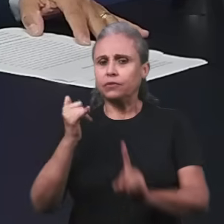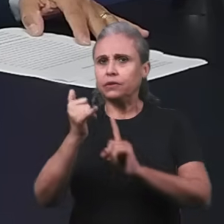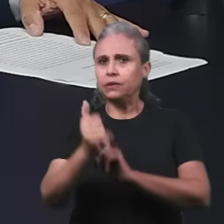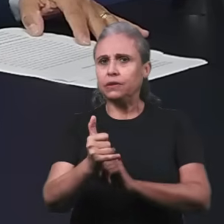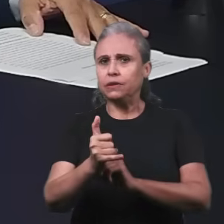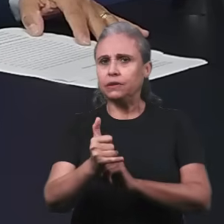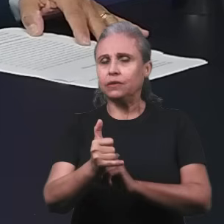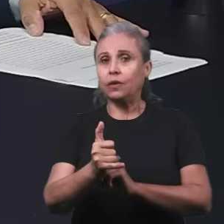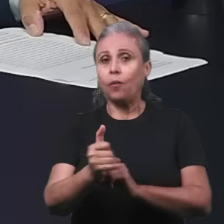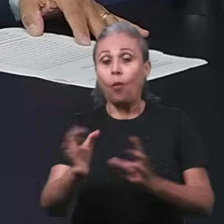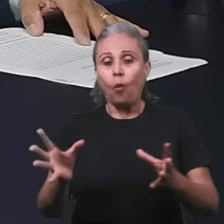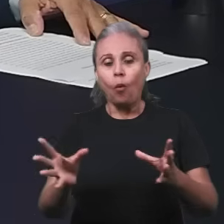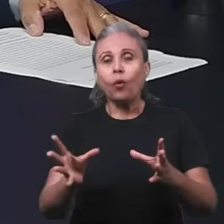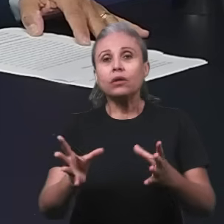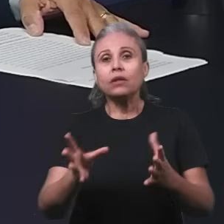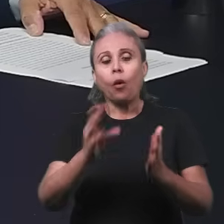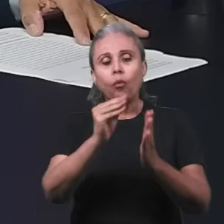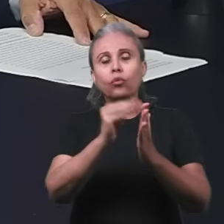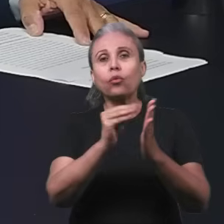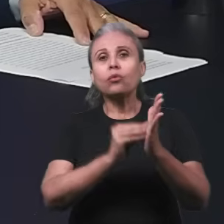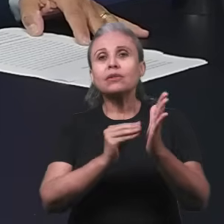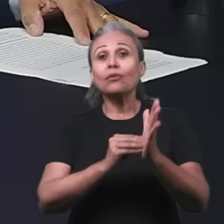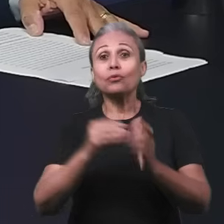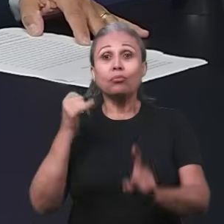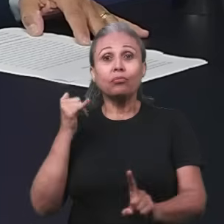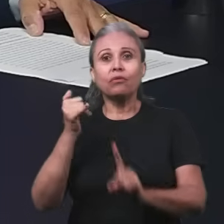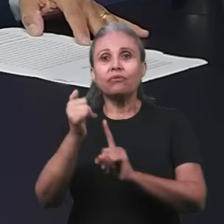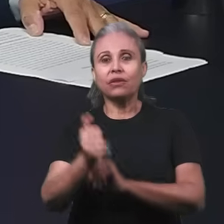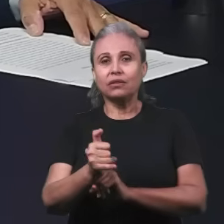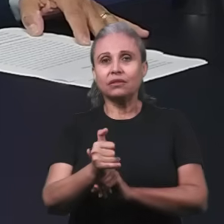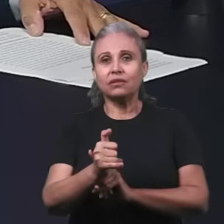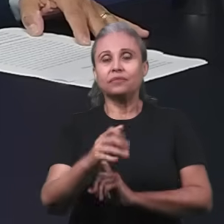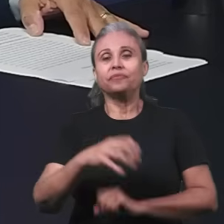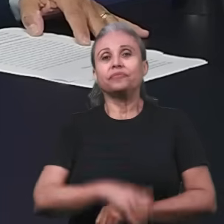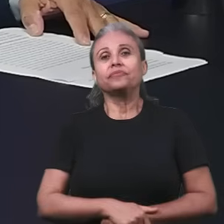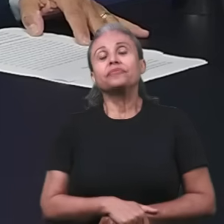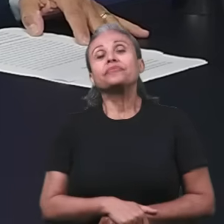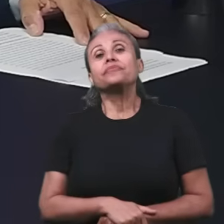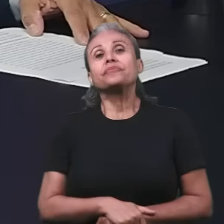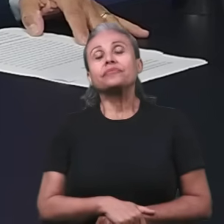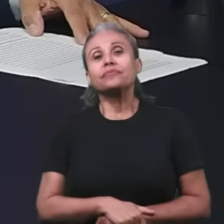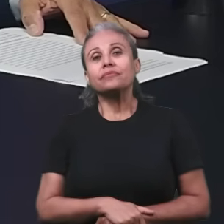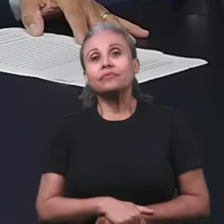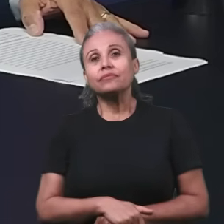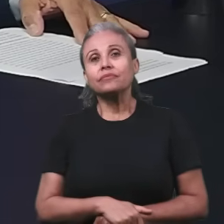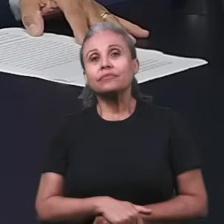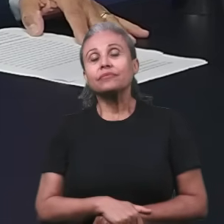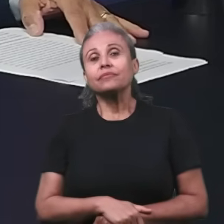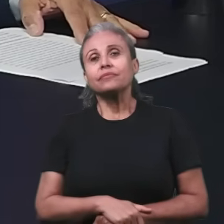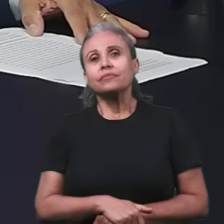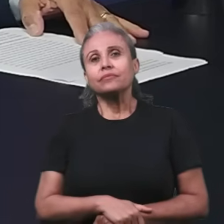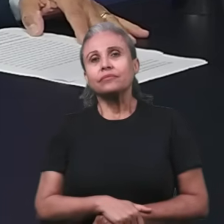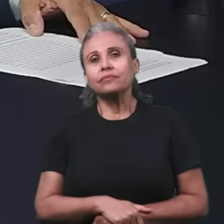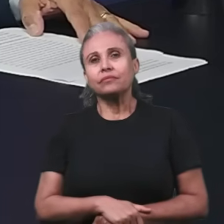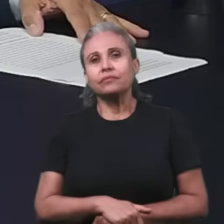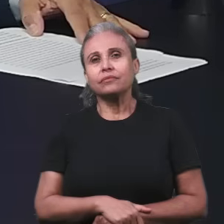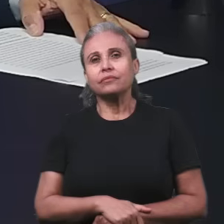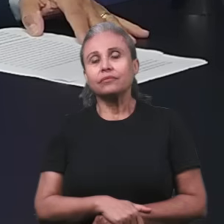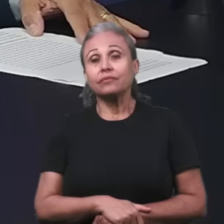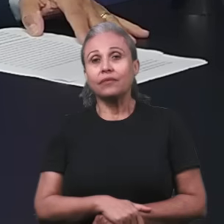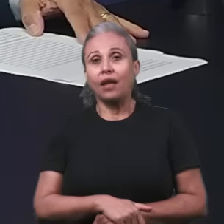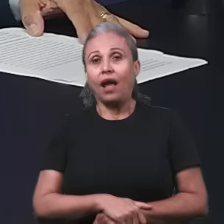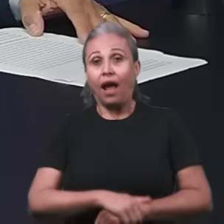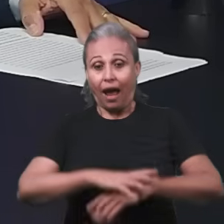Então, o valor do nome de Jesus é uma expressão profética extraordinária, né? Glória a Maravilhosa. Jesus. Então, a cura